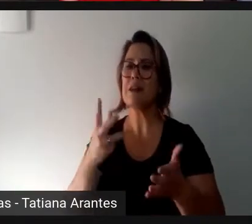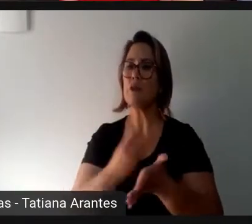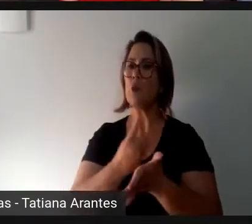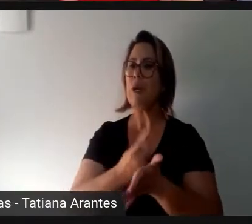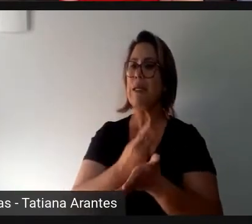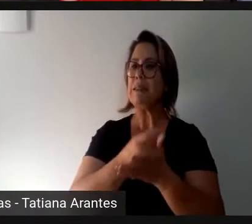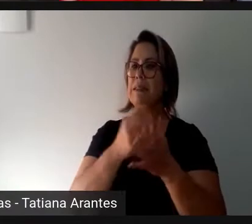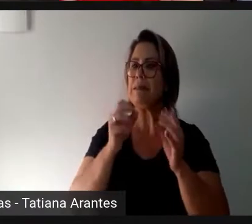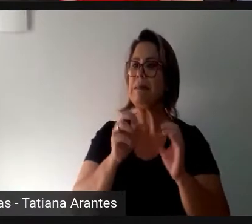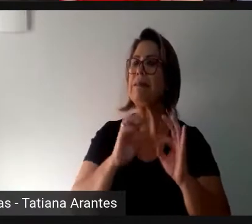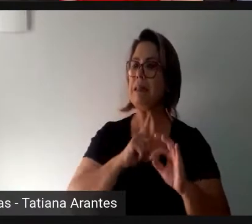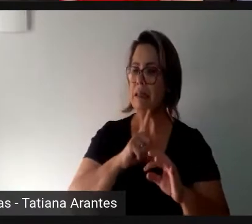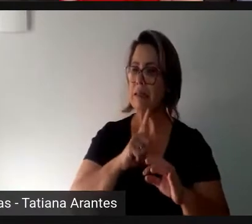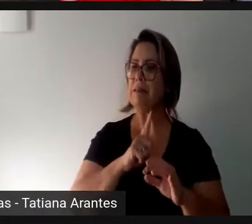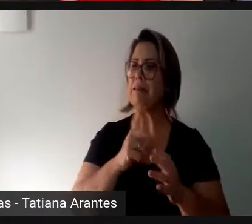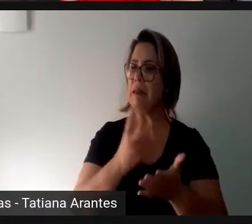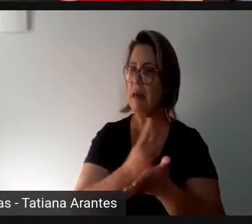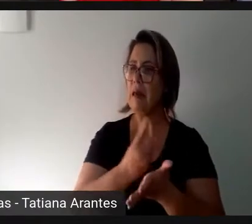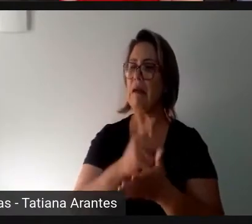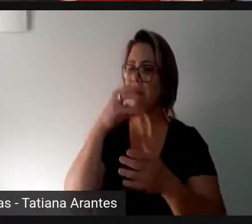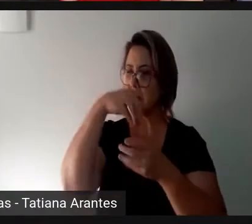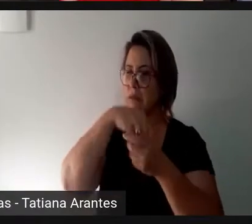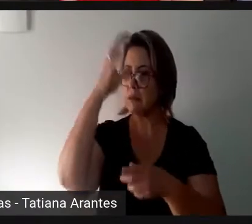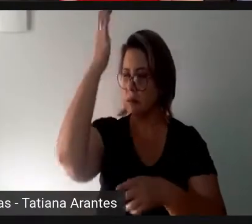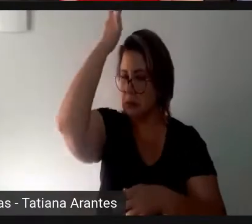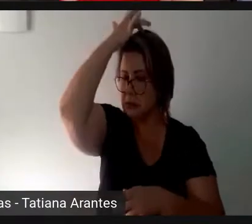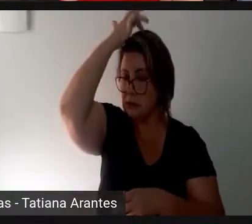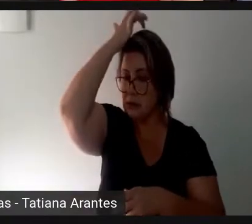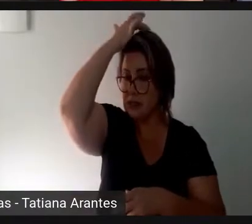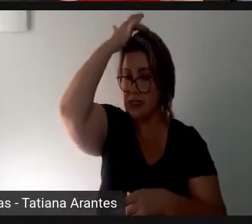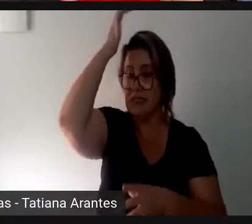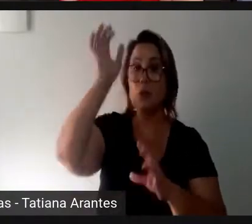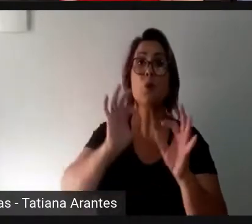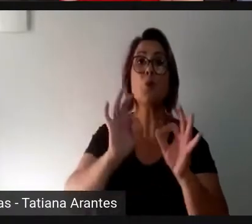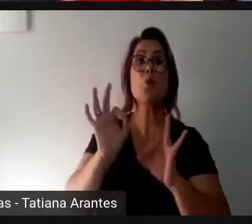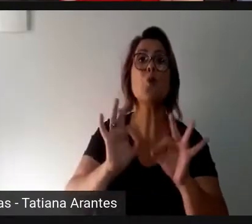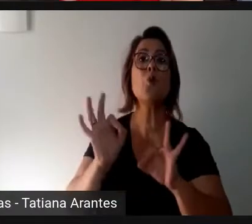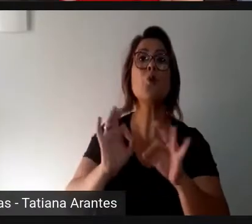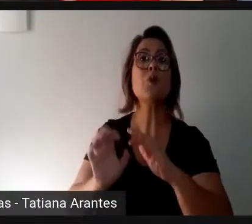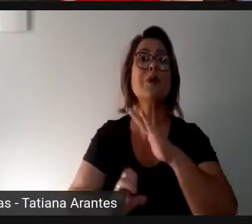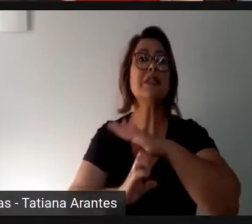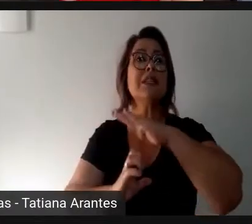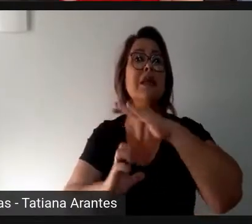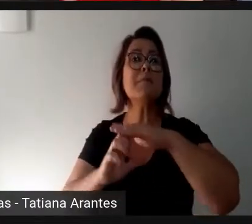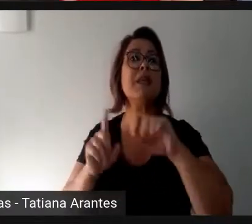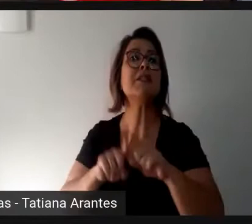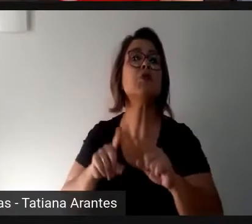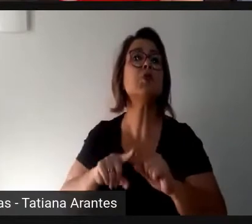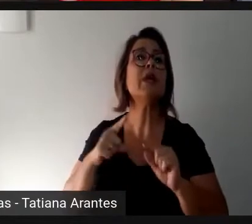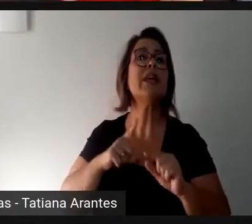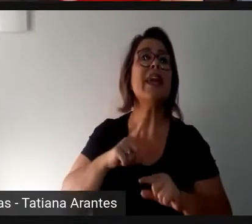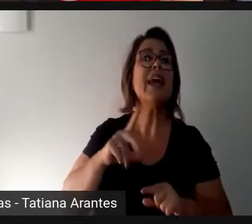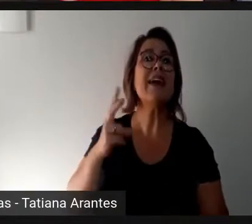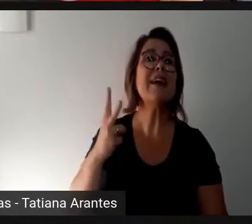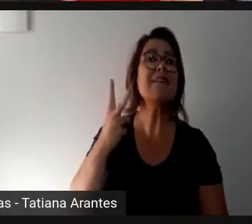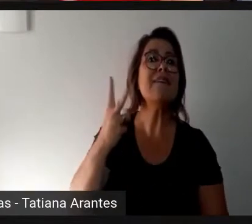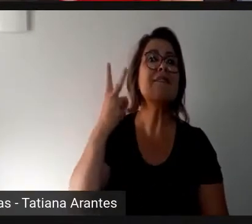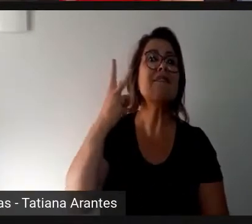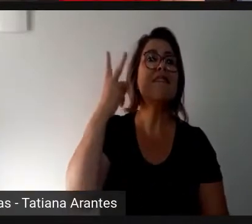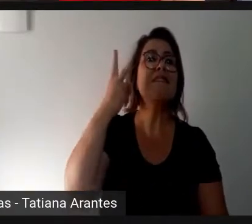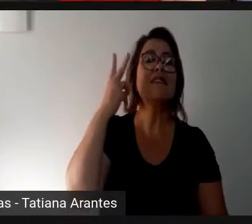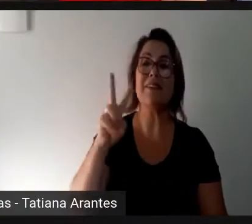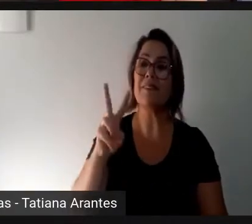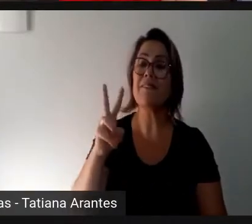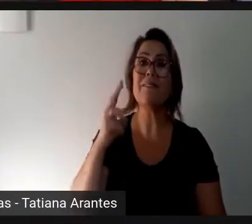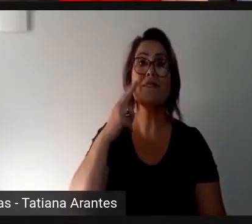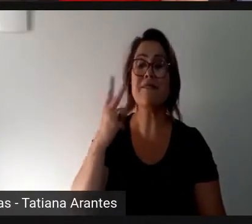além. Tudo que eu faço para alinhar as condutas dos funcionários aos valores organizacionais, aquilo que é